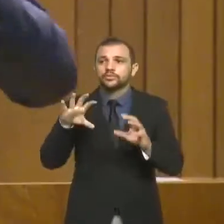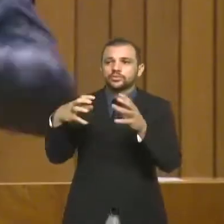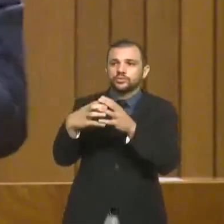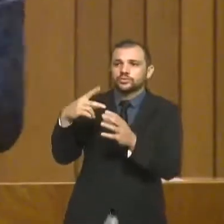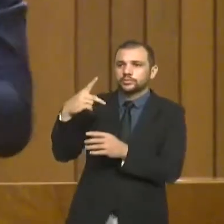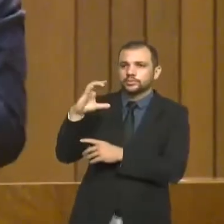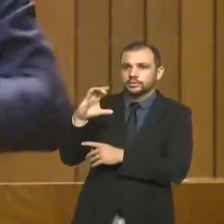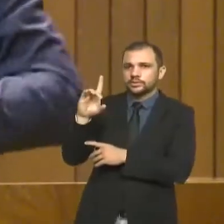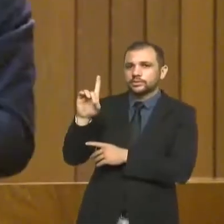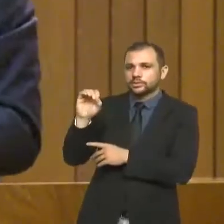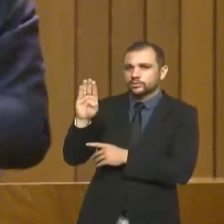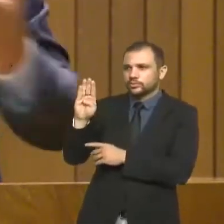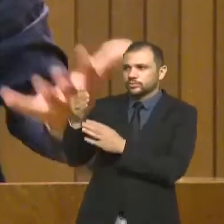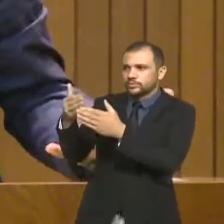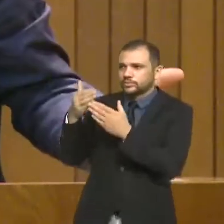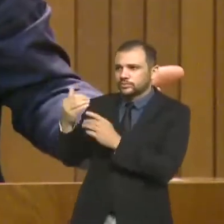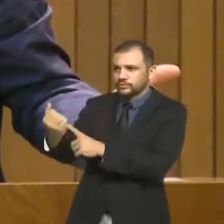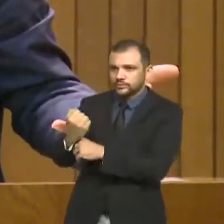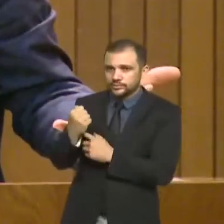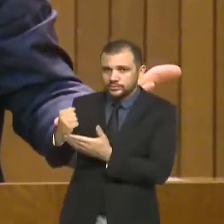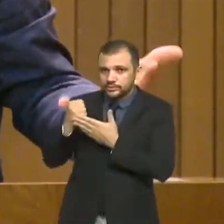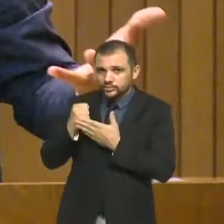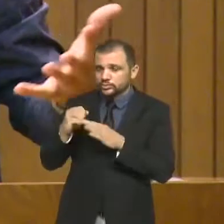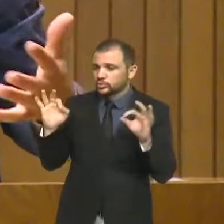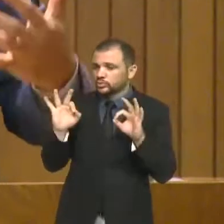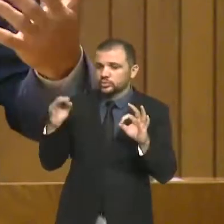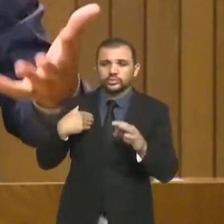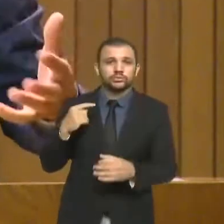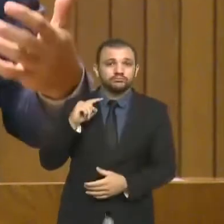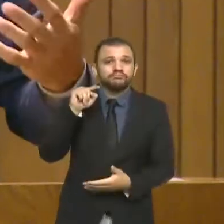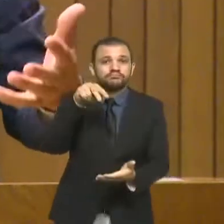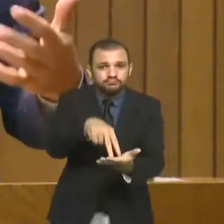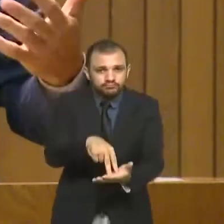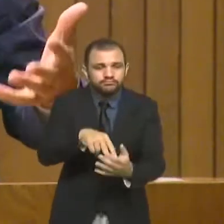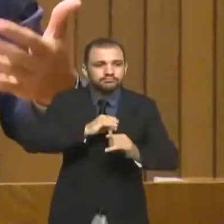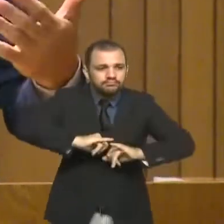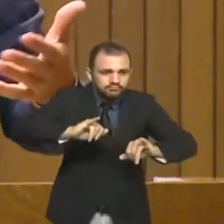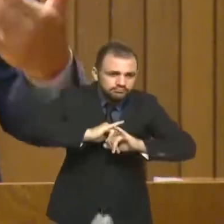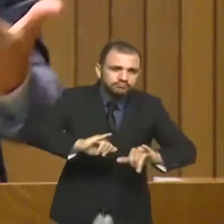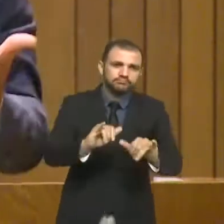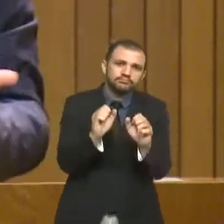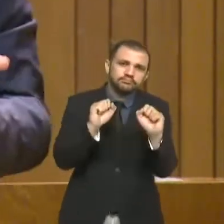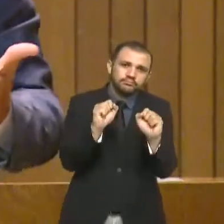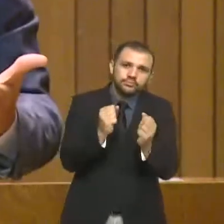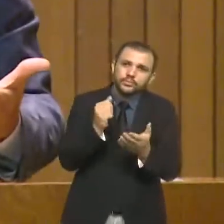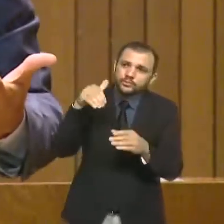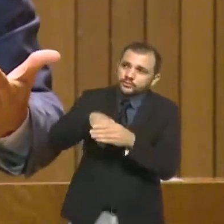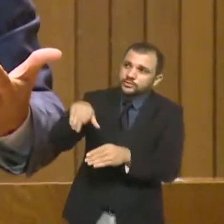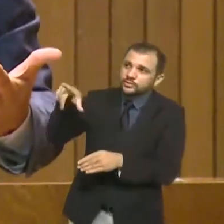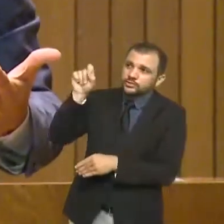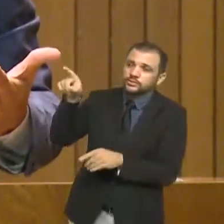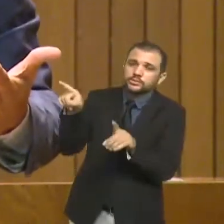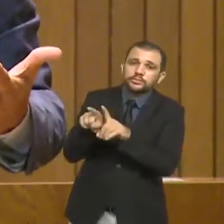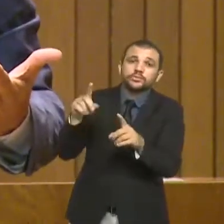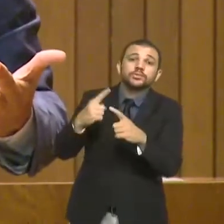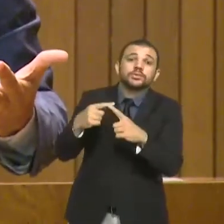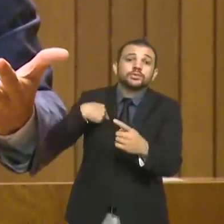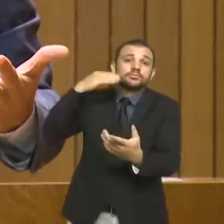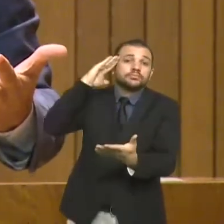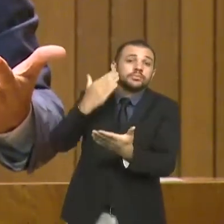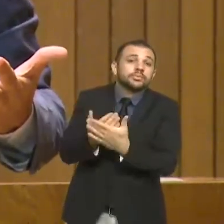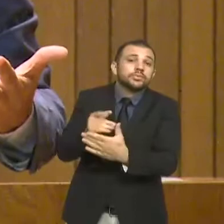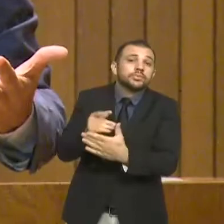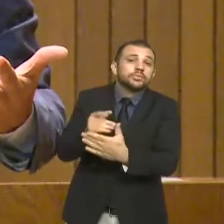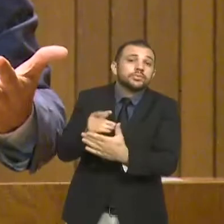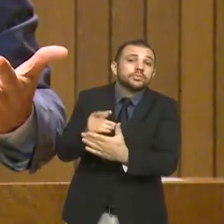Em seguida, o deputado Wellington do Curso voltou a fazer críticas ao governo do Maranhão, apontando supostas irregularidades no